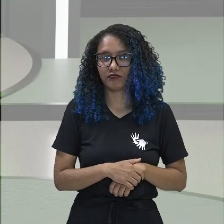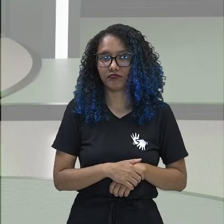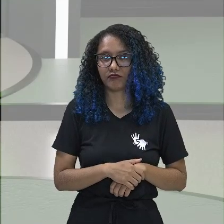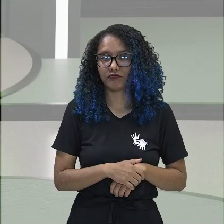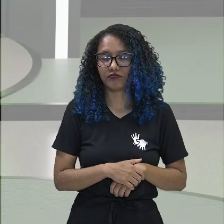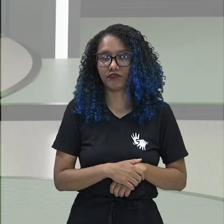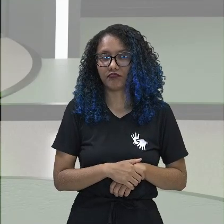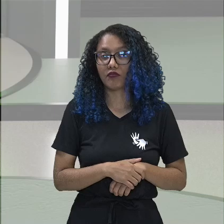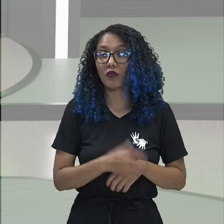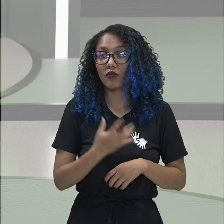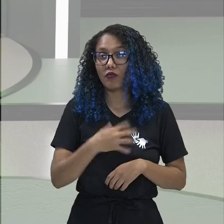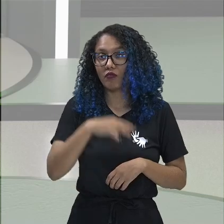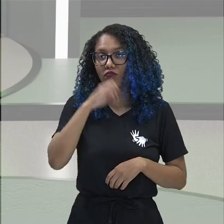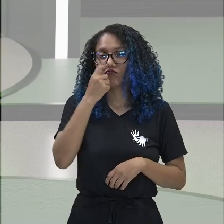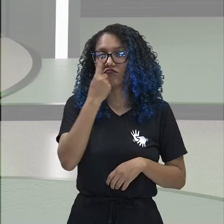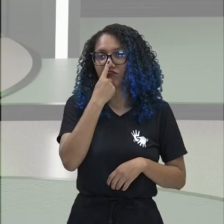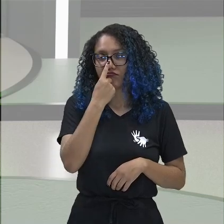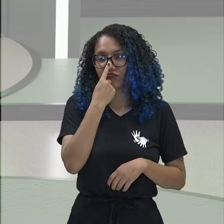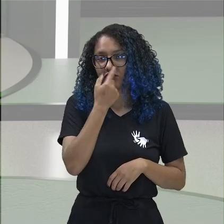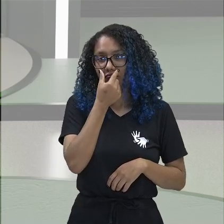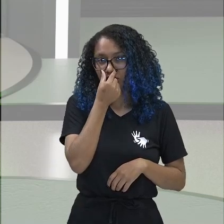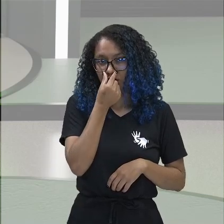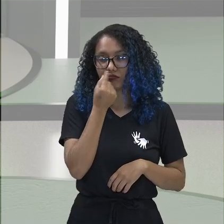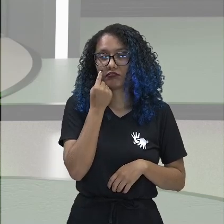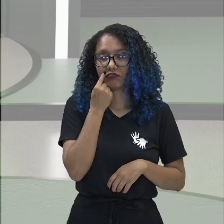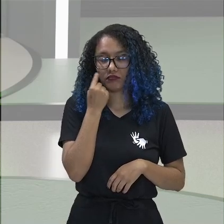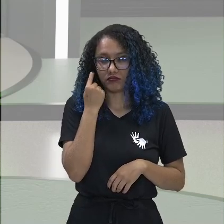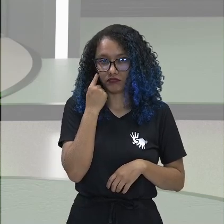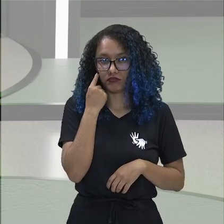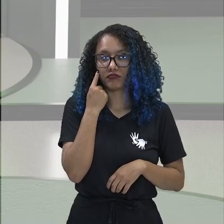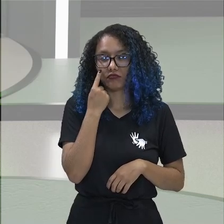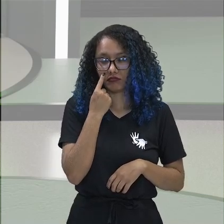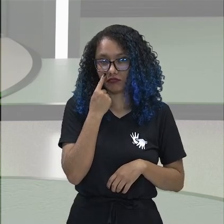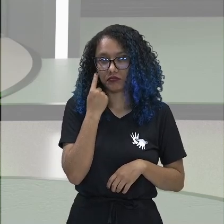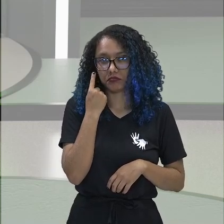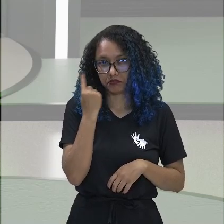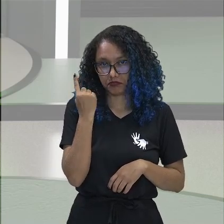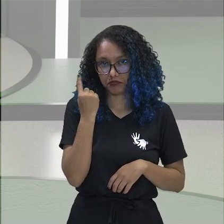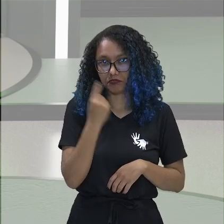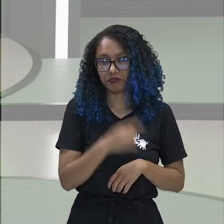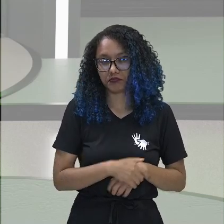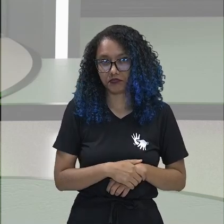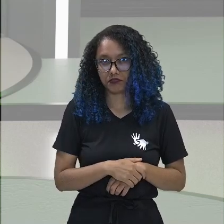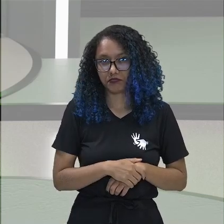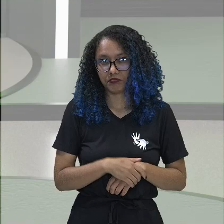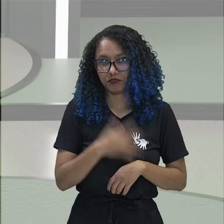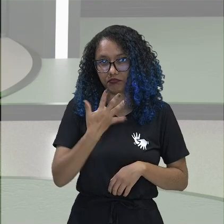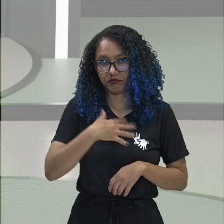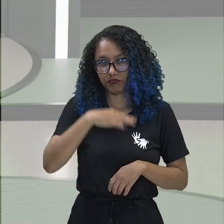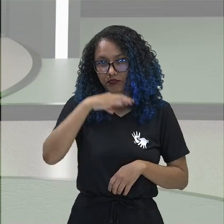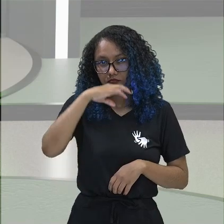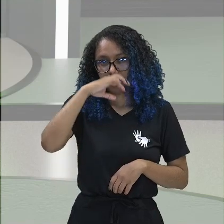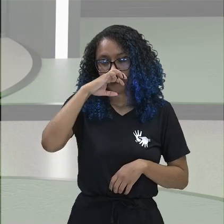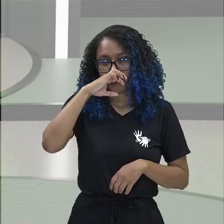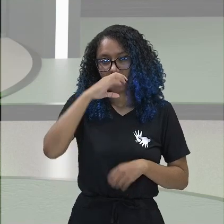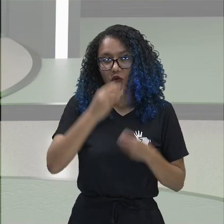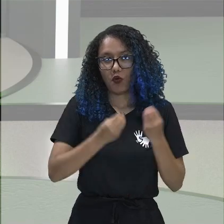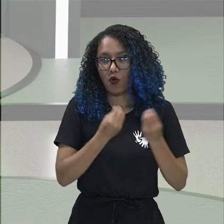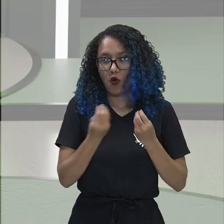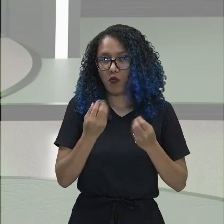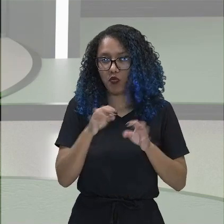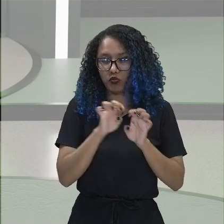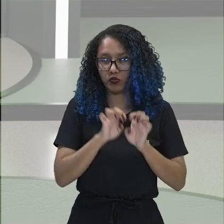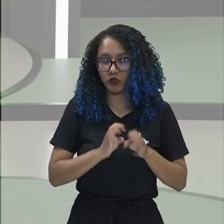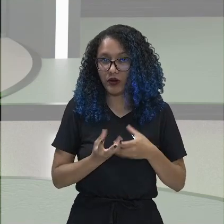de ar pelo nariz, né? Desse nosso boneco aqui, todo mostrando as estruturas internas,